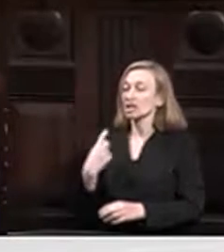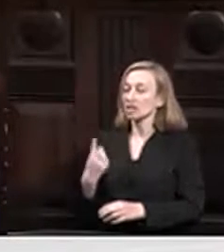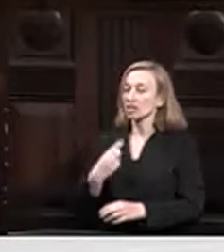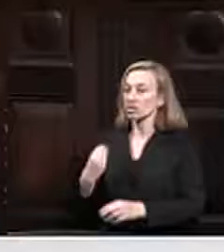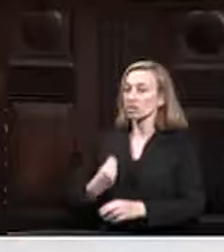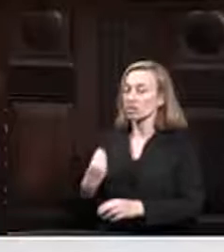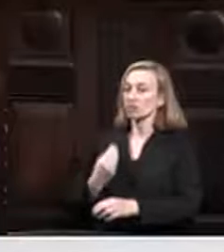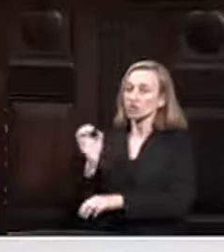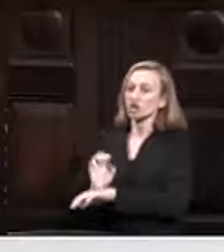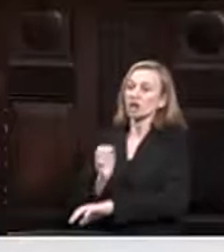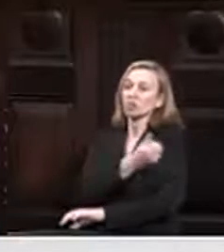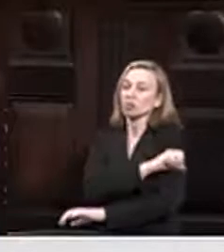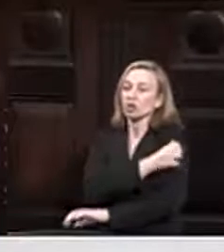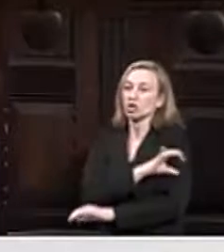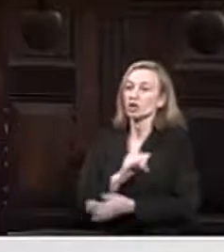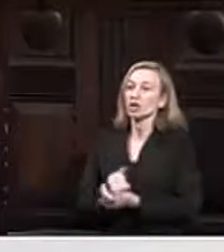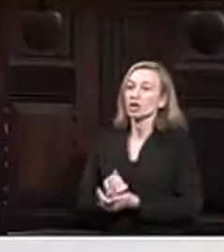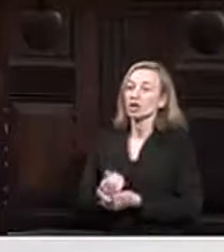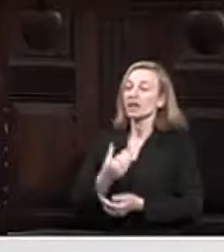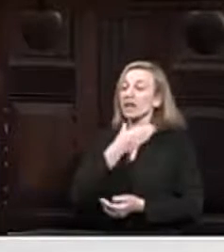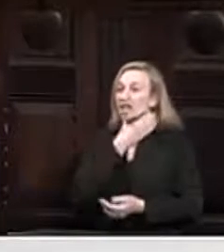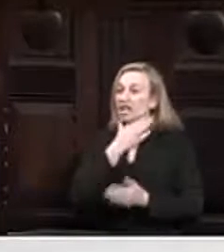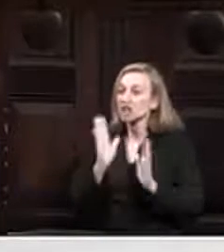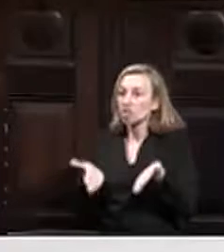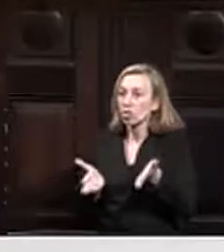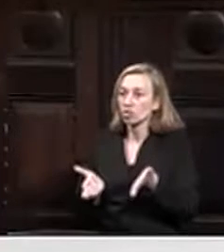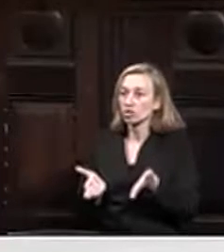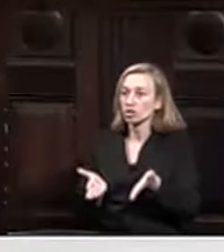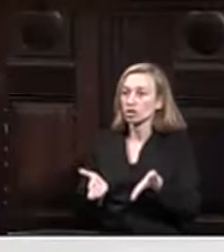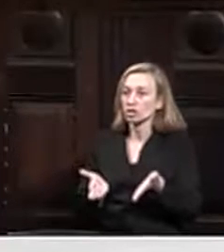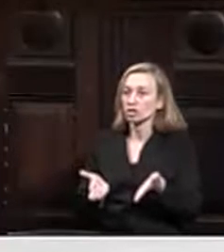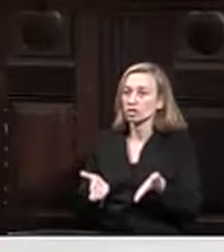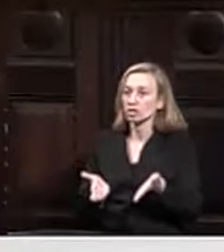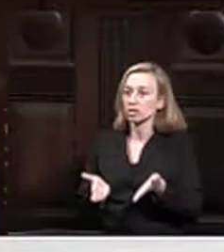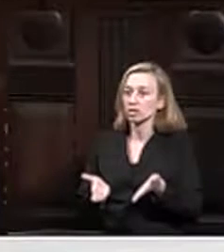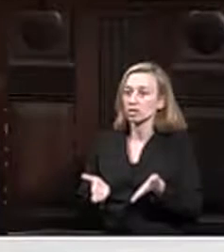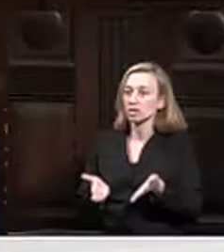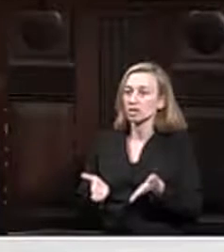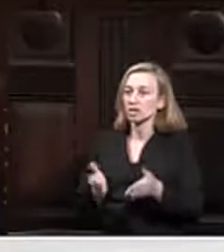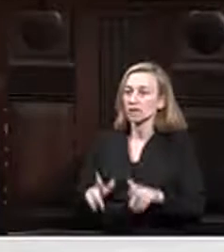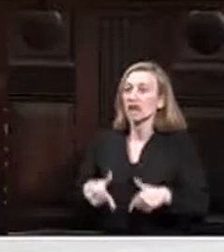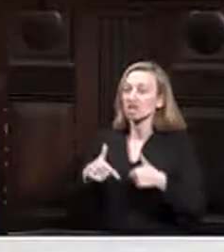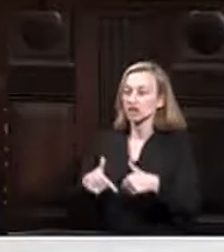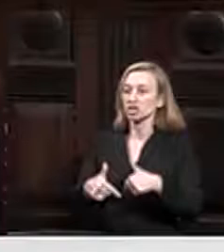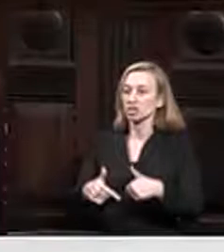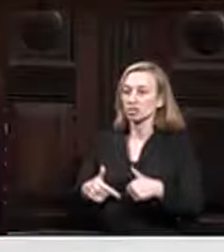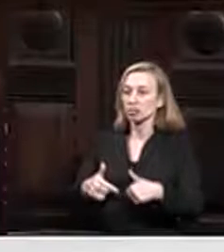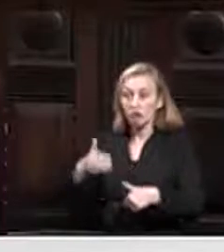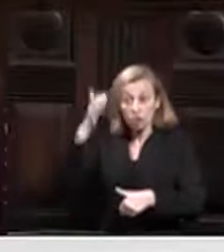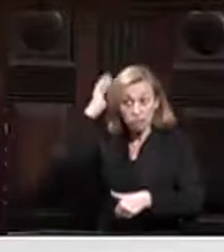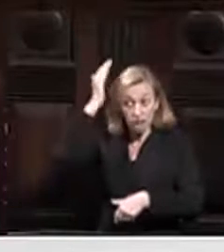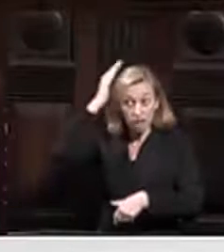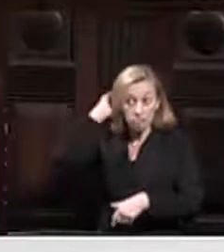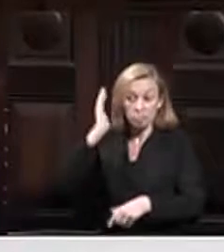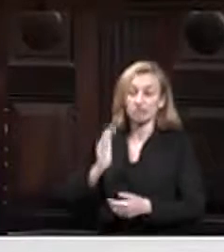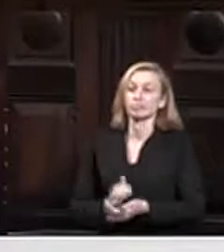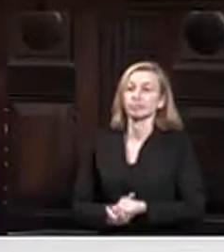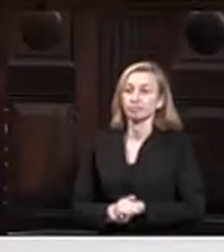E esta crise hoje está sendo retroalimentada pelo senhor Michel Temer, pelo senhor Raul